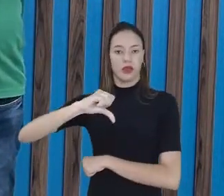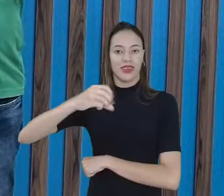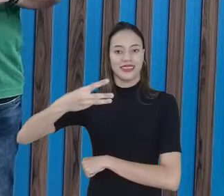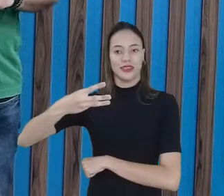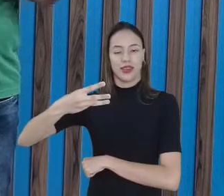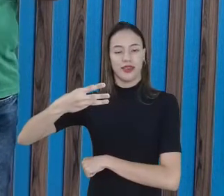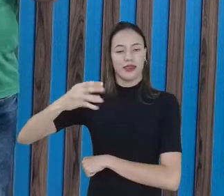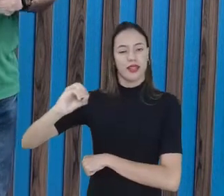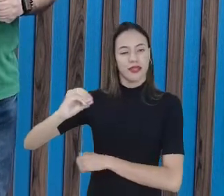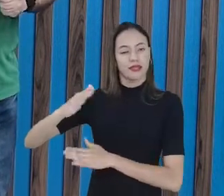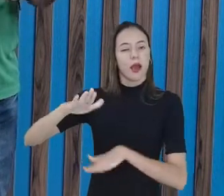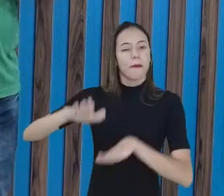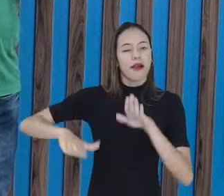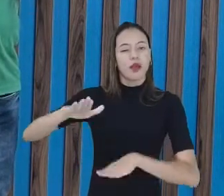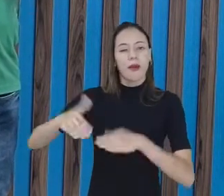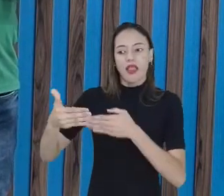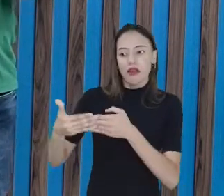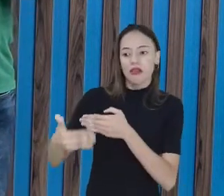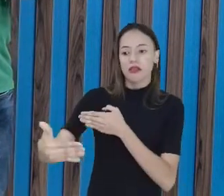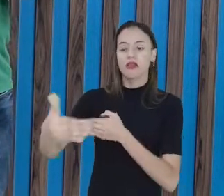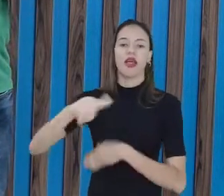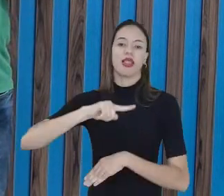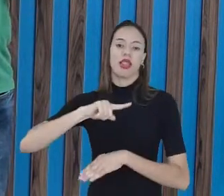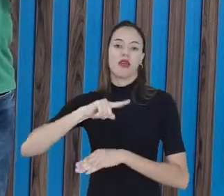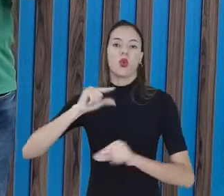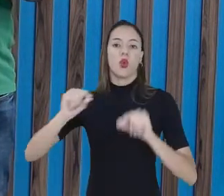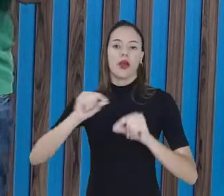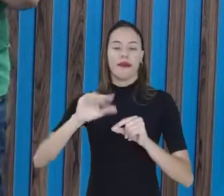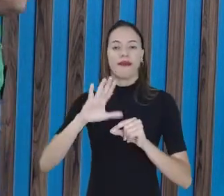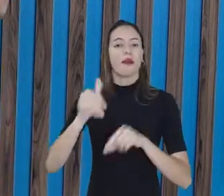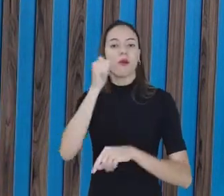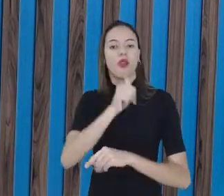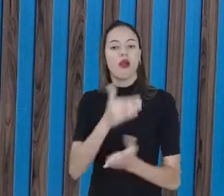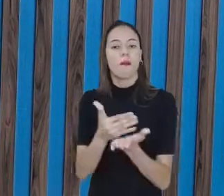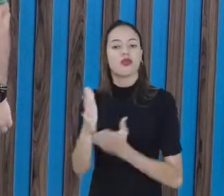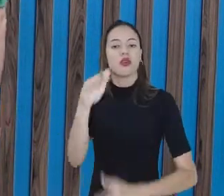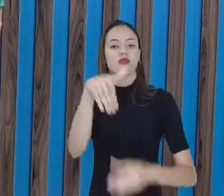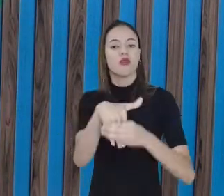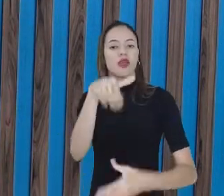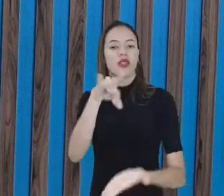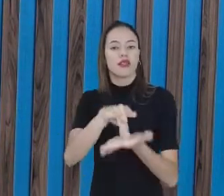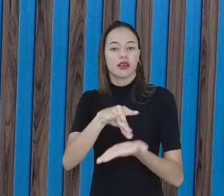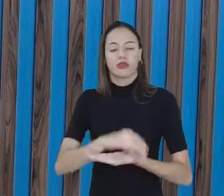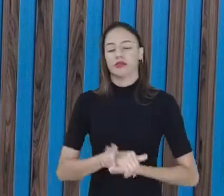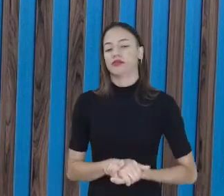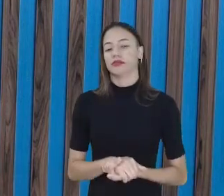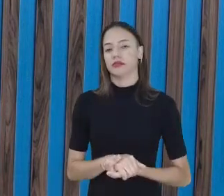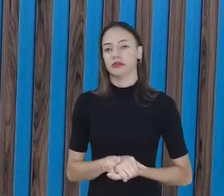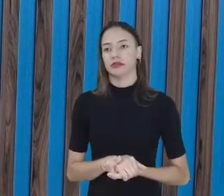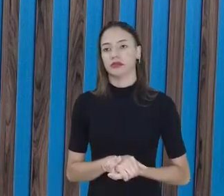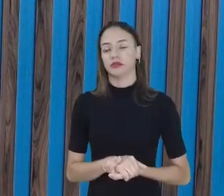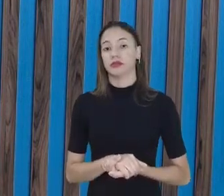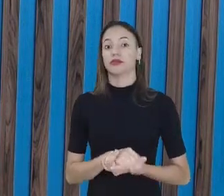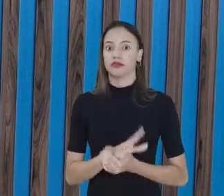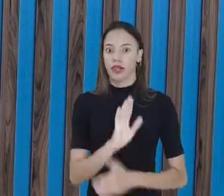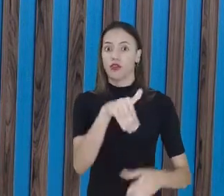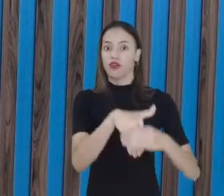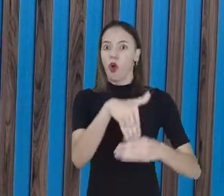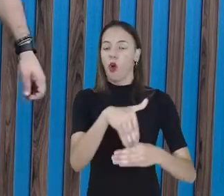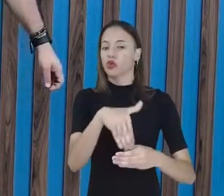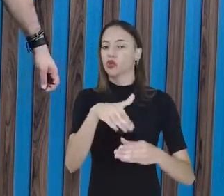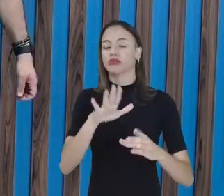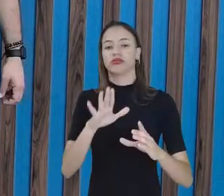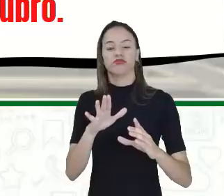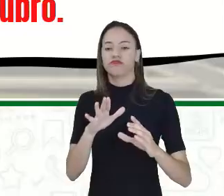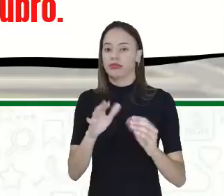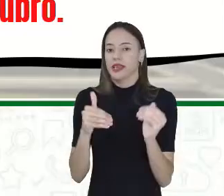1930 em diante é que a gente vai ter a consolidação do voto feminino, né? Voto secreto, né?